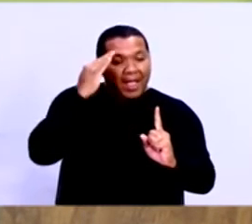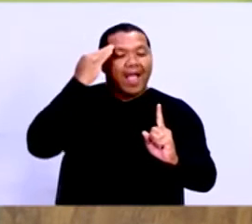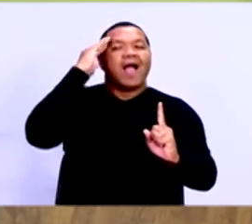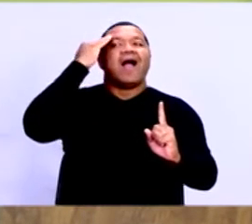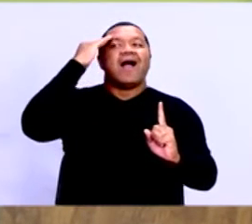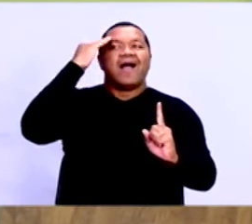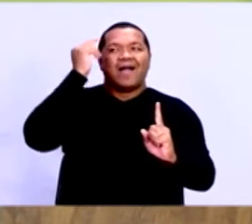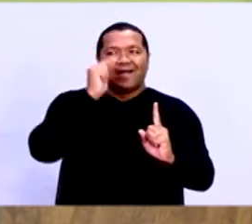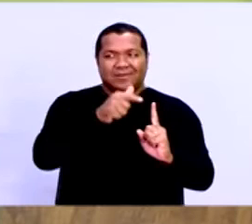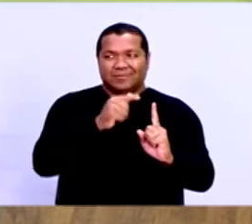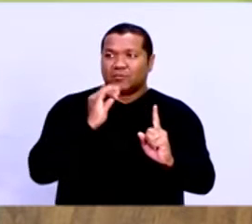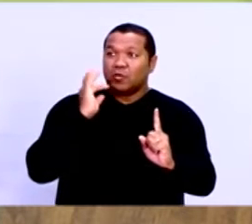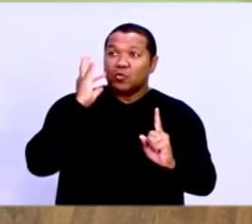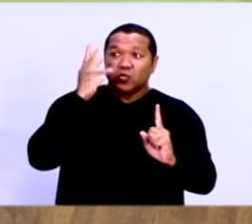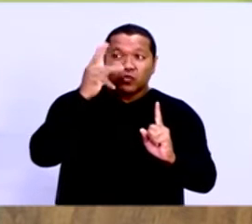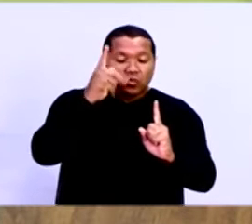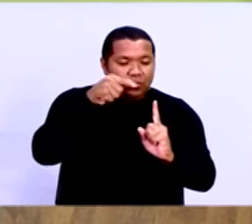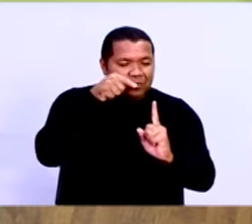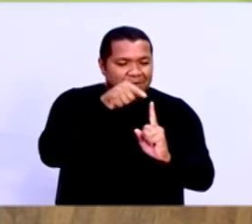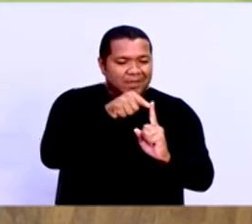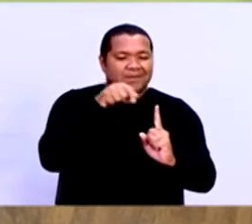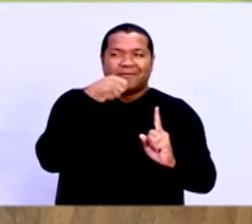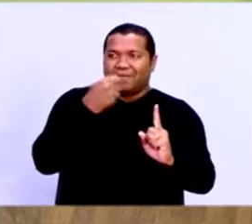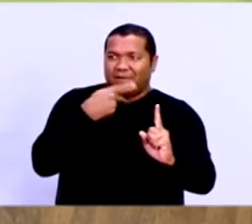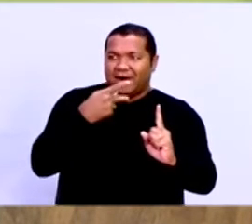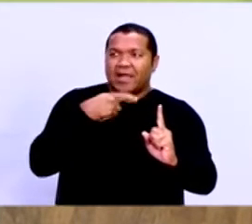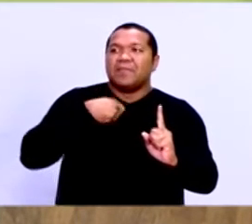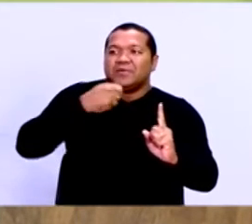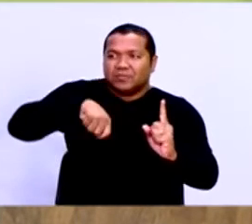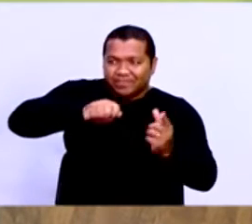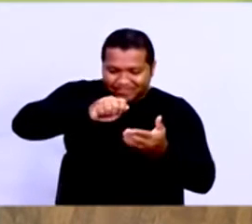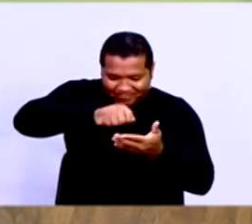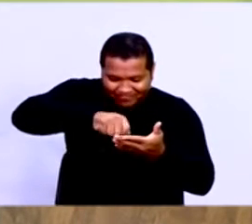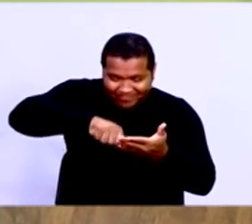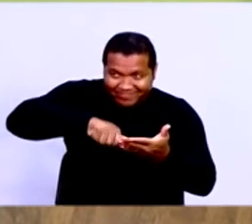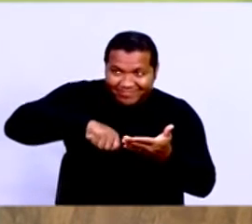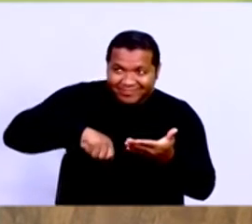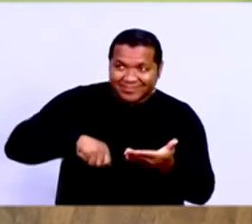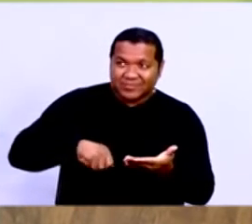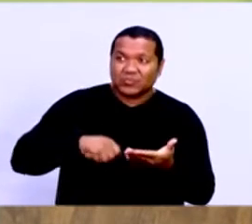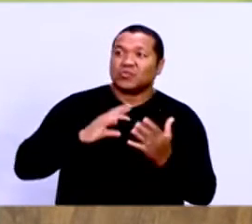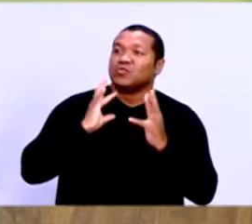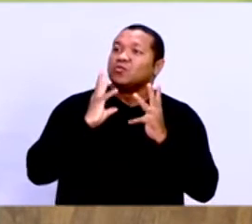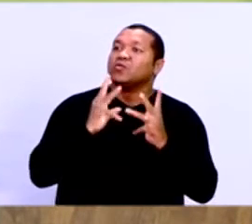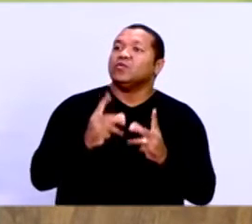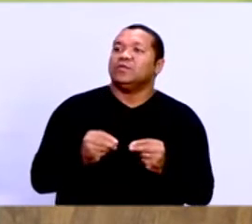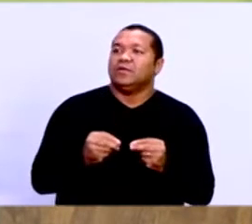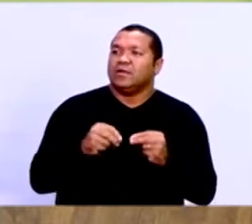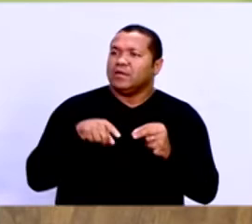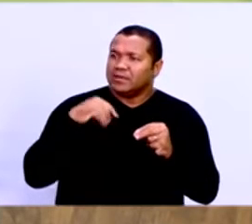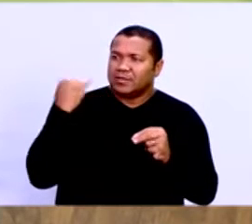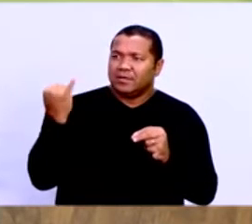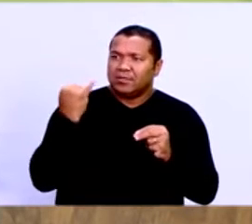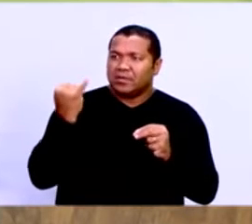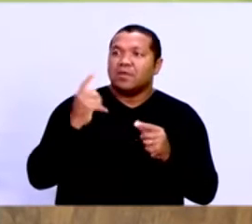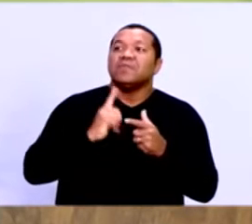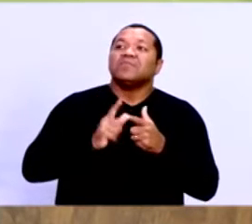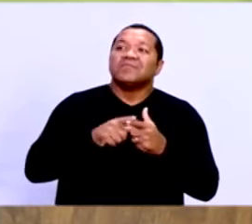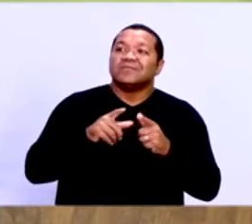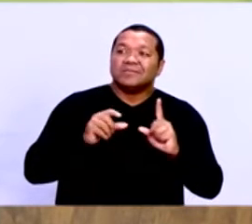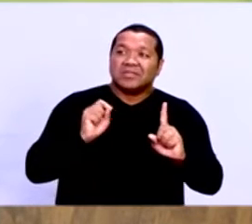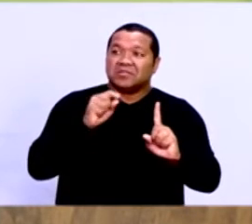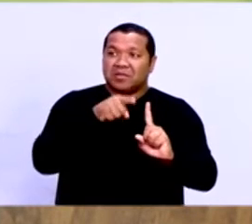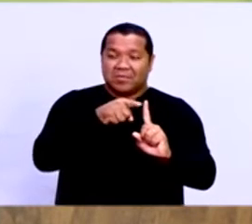o que ele falar é preciso anotar é preciso colocar com bastante importância porque nem sempre ele vai